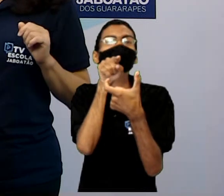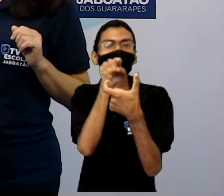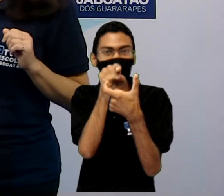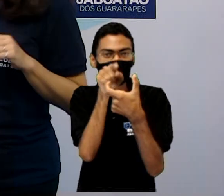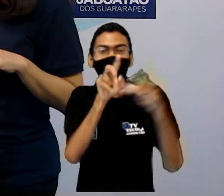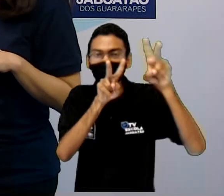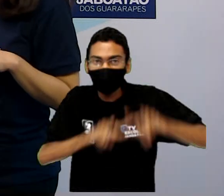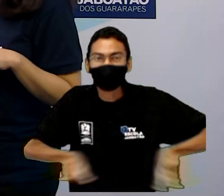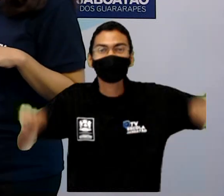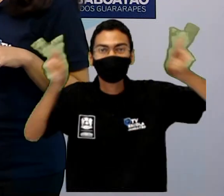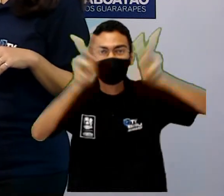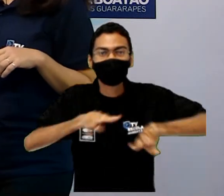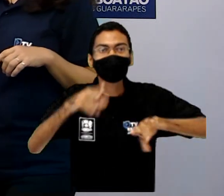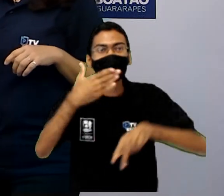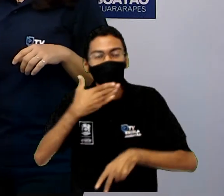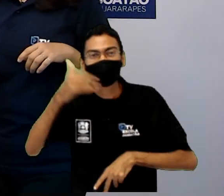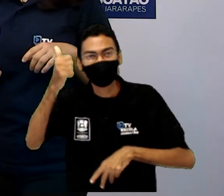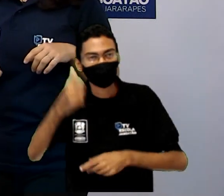visualizar melhor.